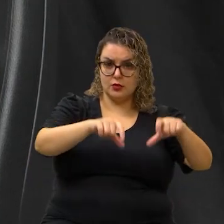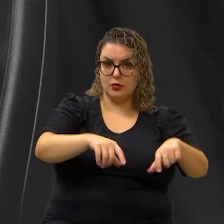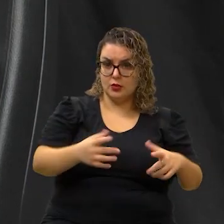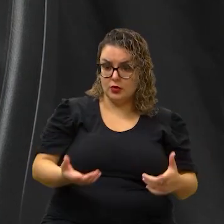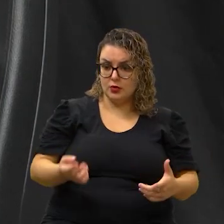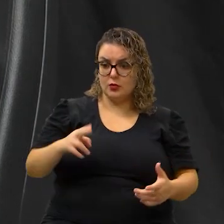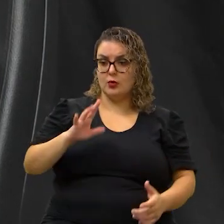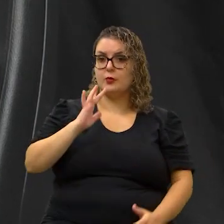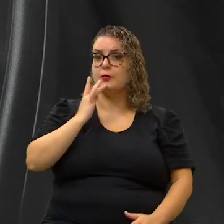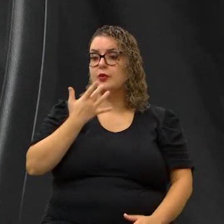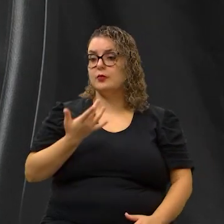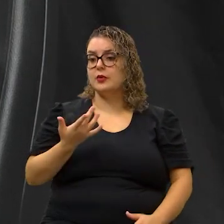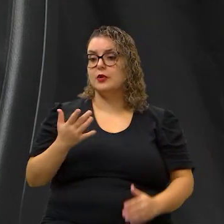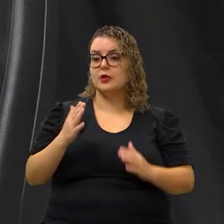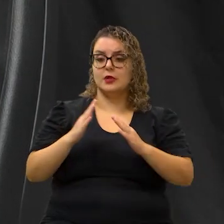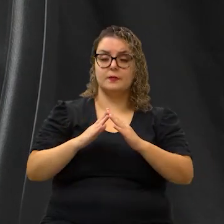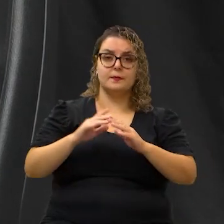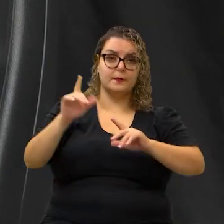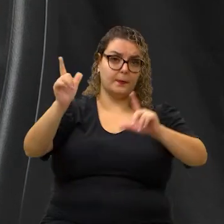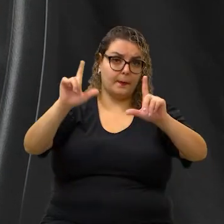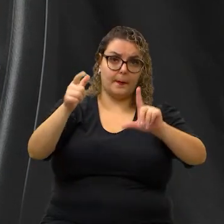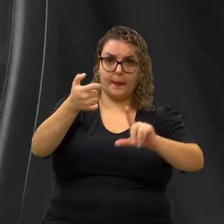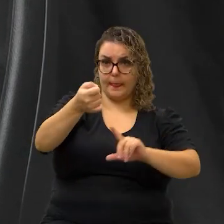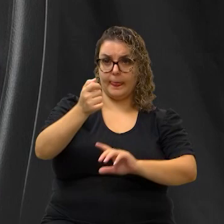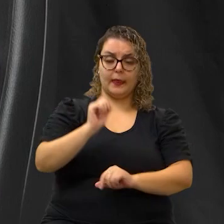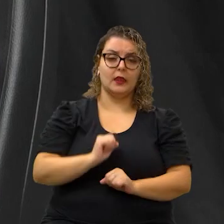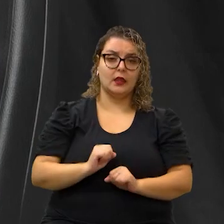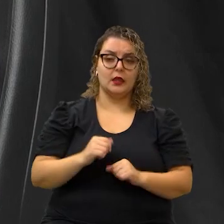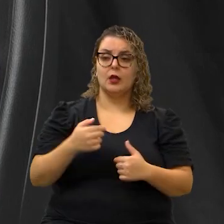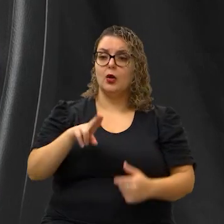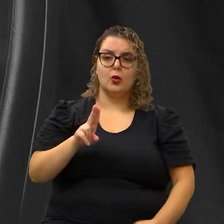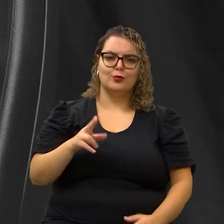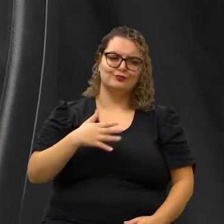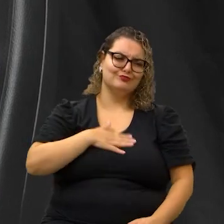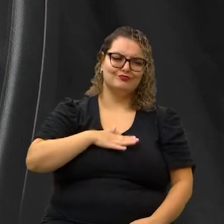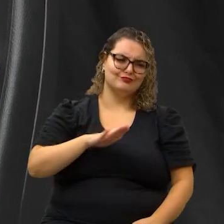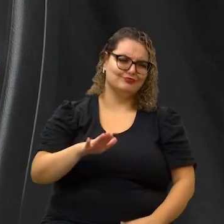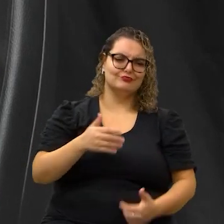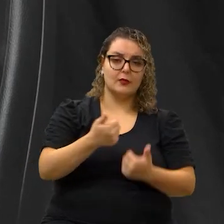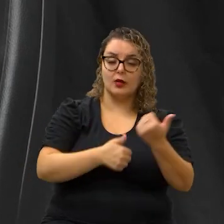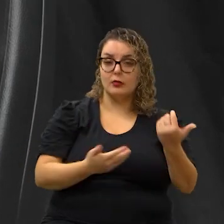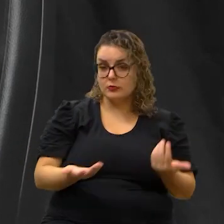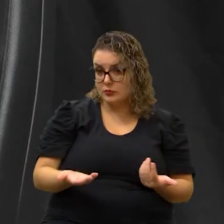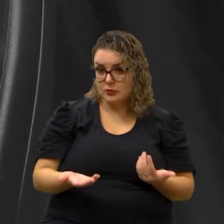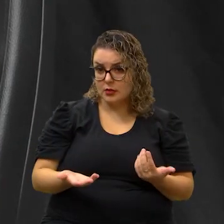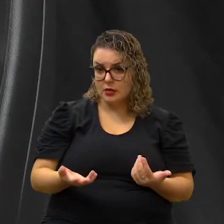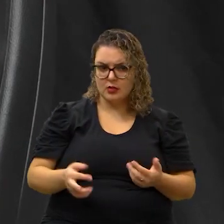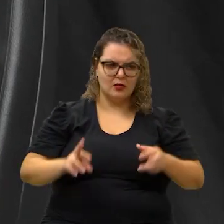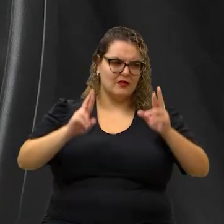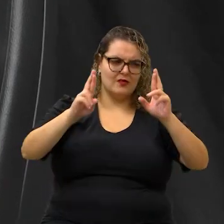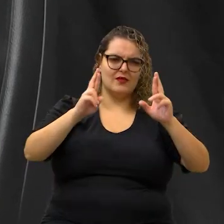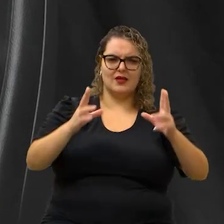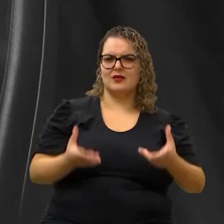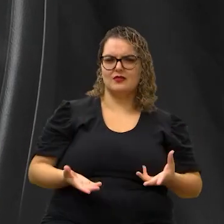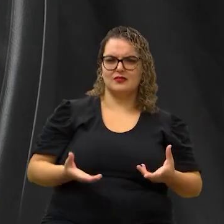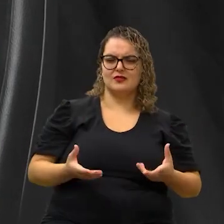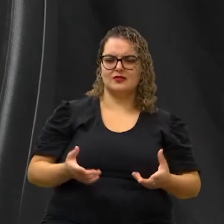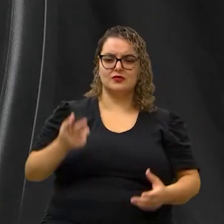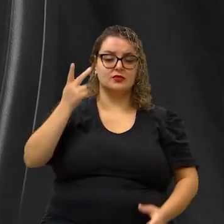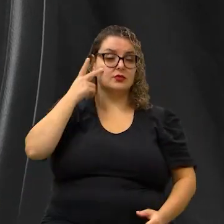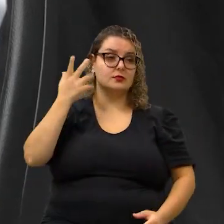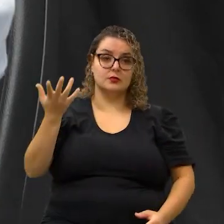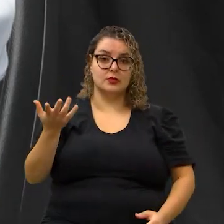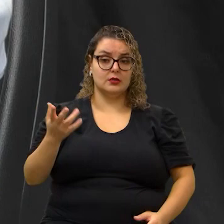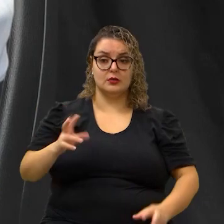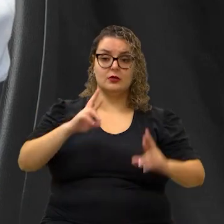para o estádio de futebol, ou ele prefere ficar na casa dele assistindo na TV, ou ele nem mais gosta de futebol, ou ele vai torcer para um